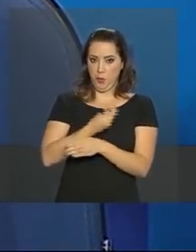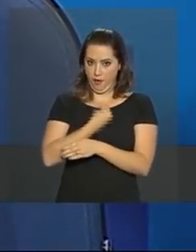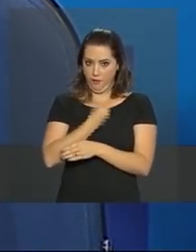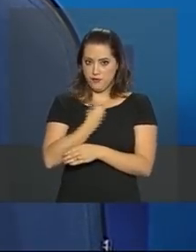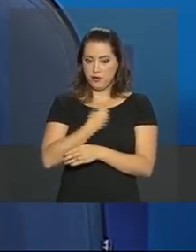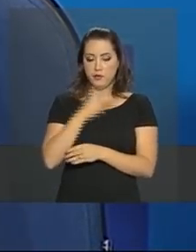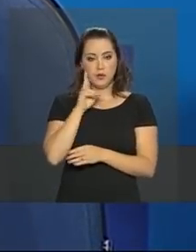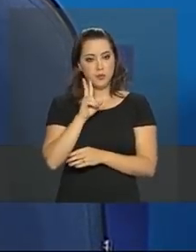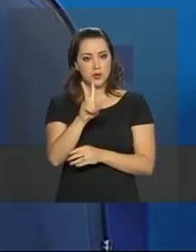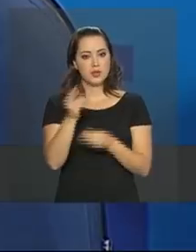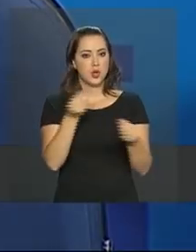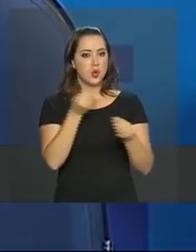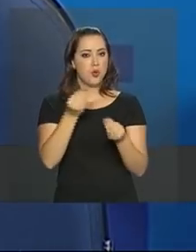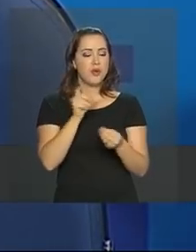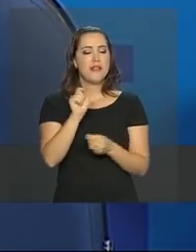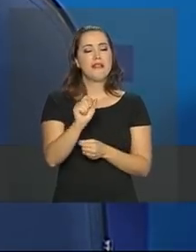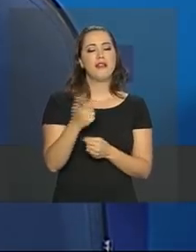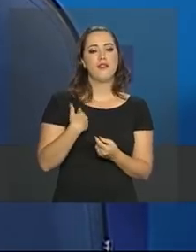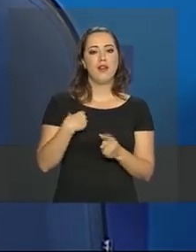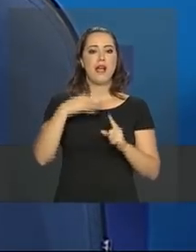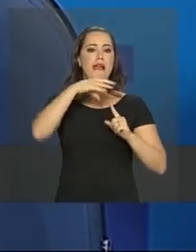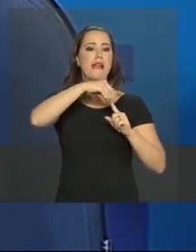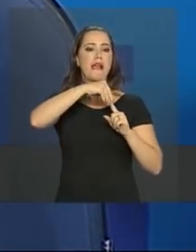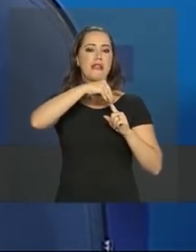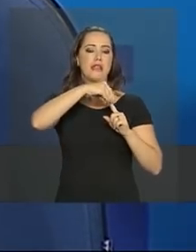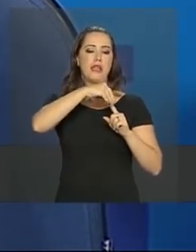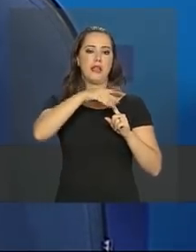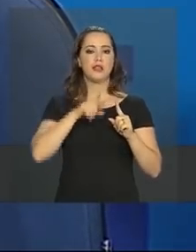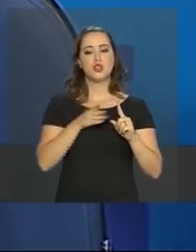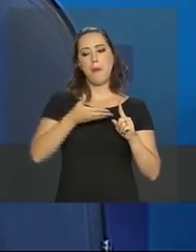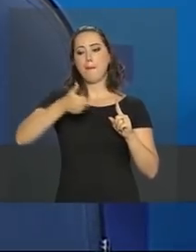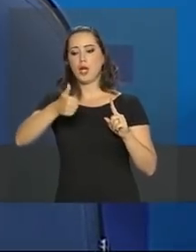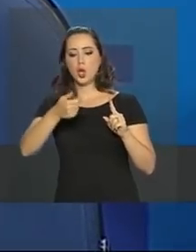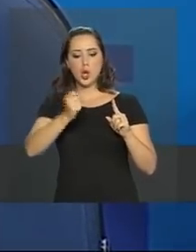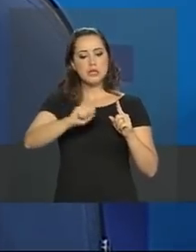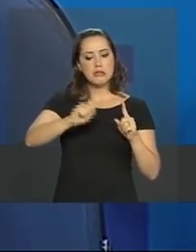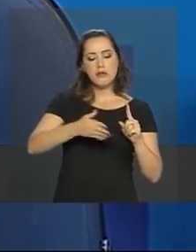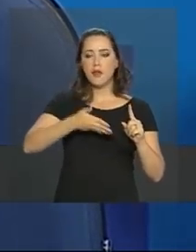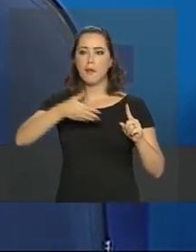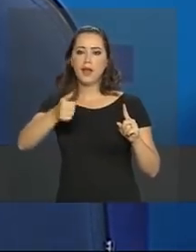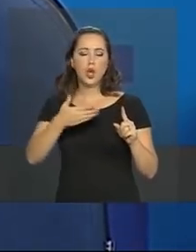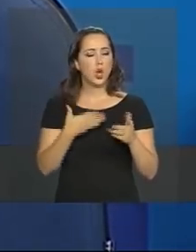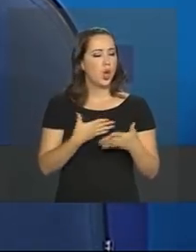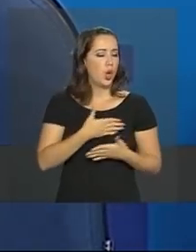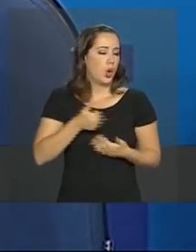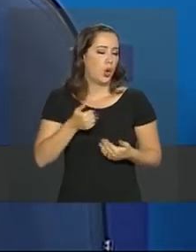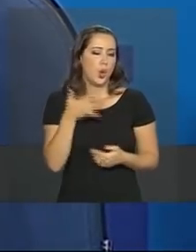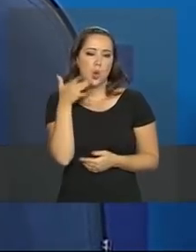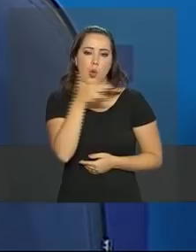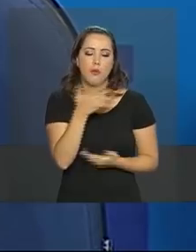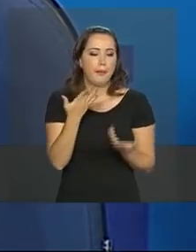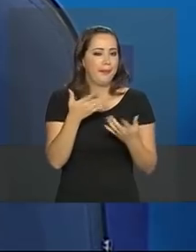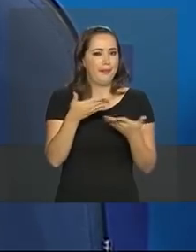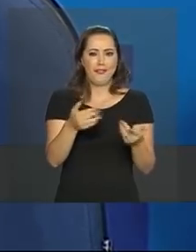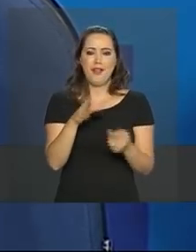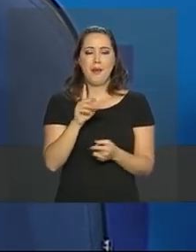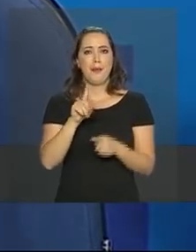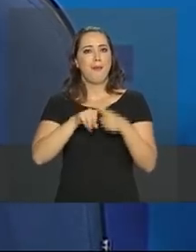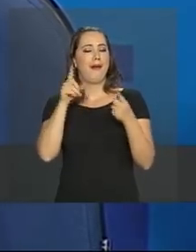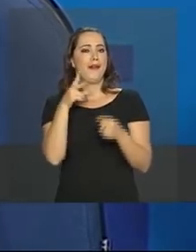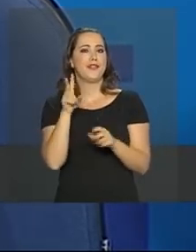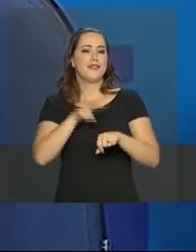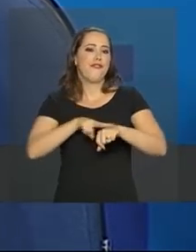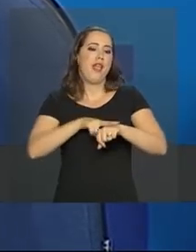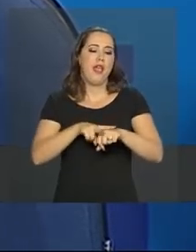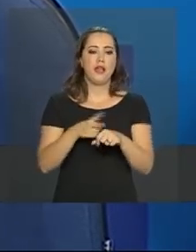existente era seca da caneta né que tinha uma caneta melhor que escrevia melhor que era mais gostosa mas ela era verde ela não era transparente